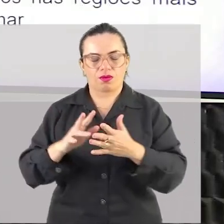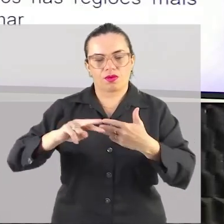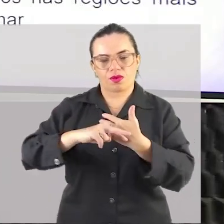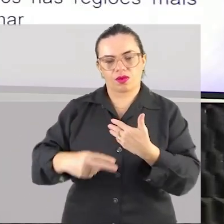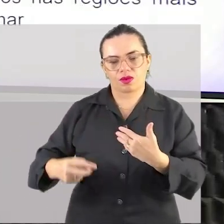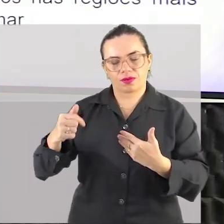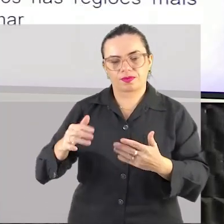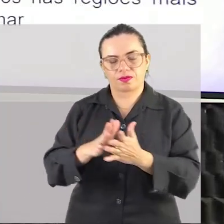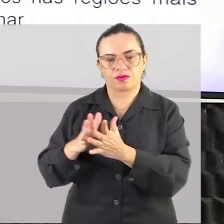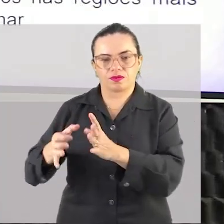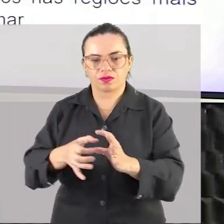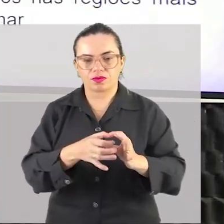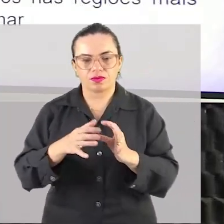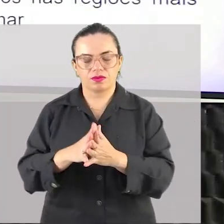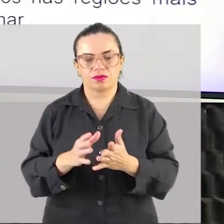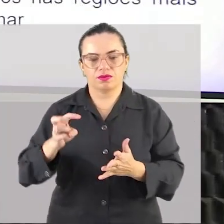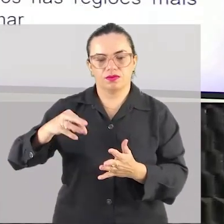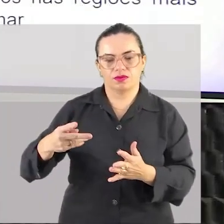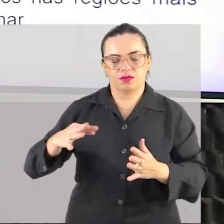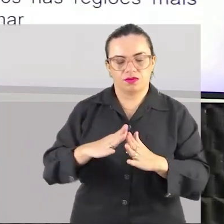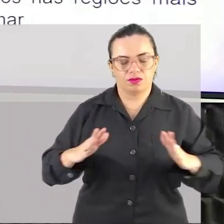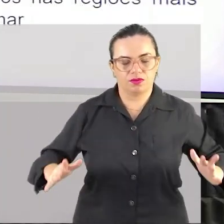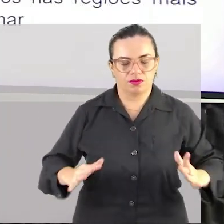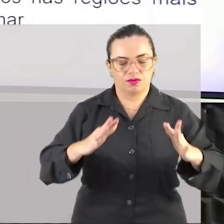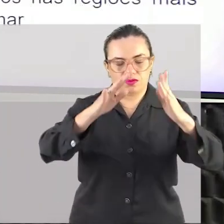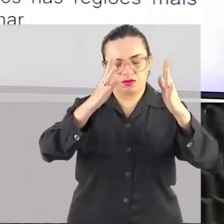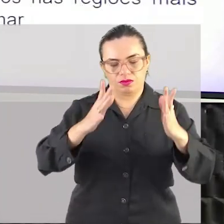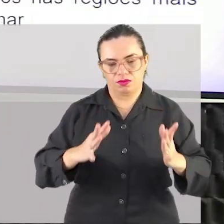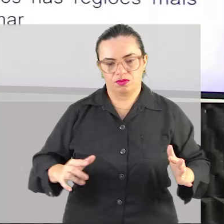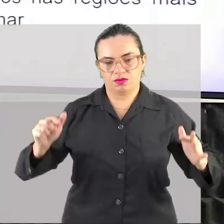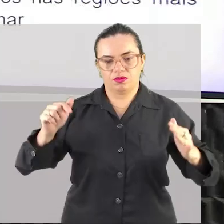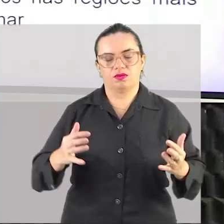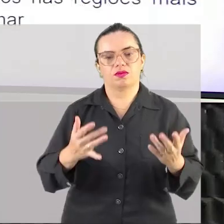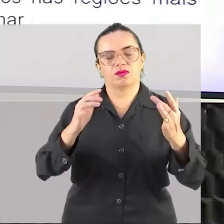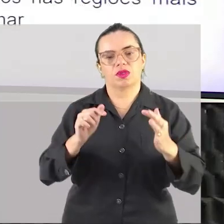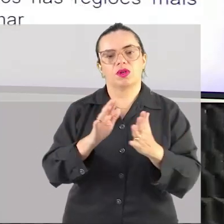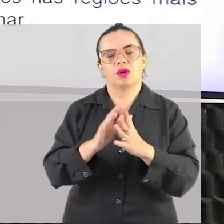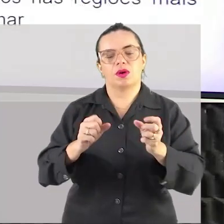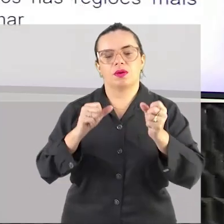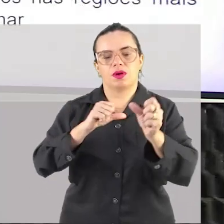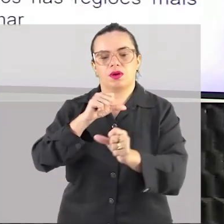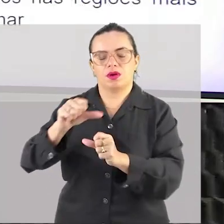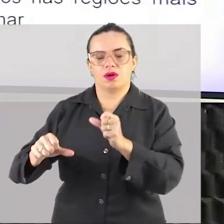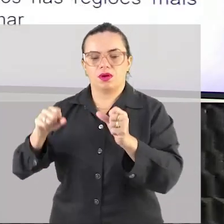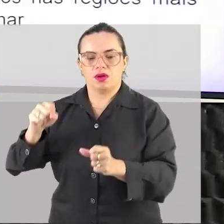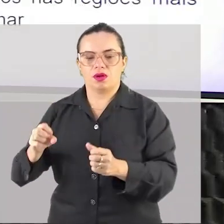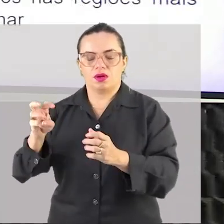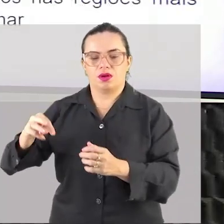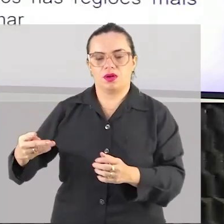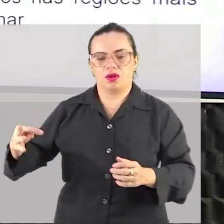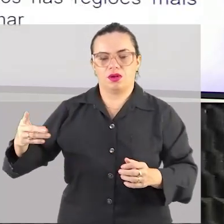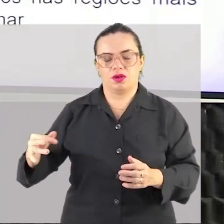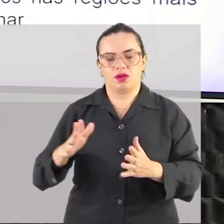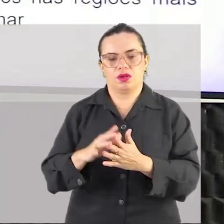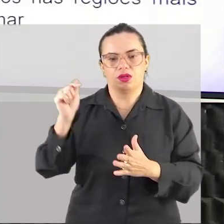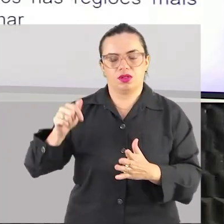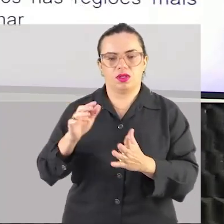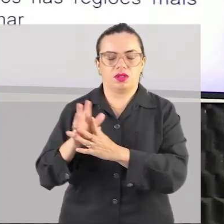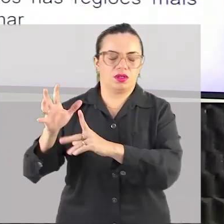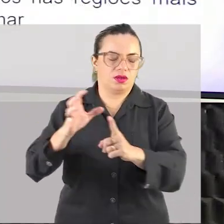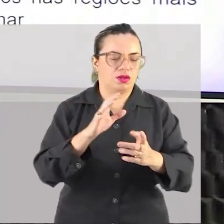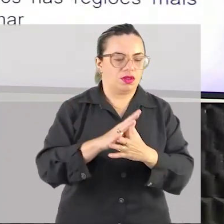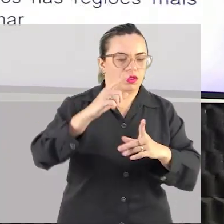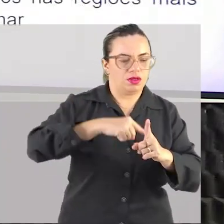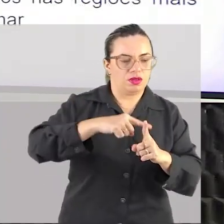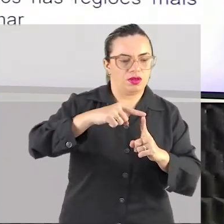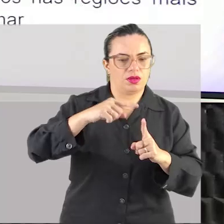E elas interlaçam entre si. A magmática pode virar metamórfica se esta sofrer temperatura e pressão, variação de temperatura